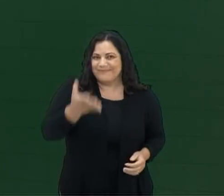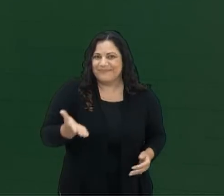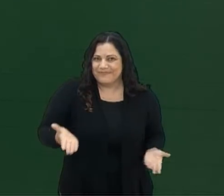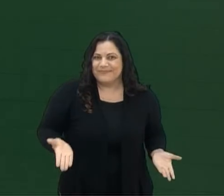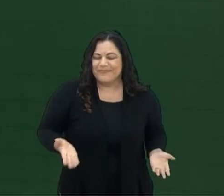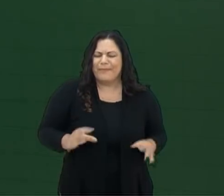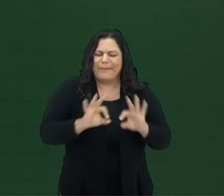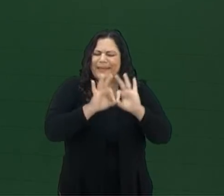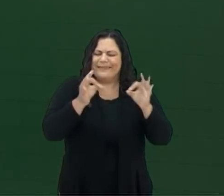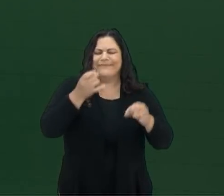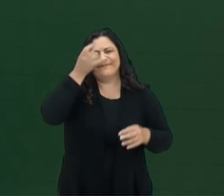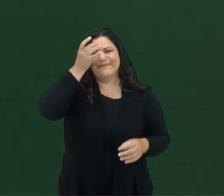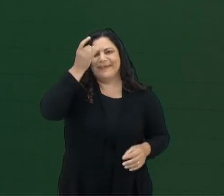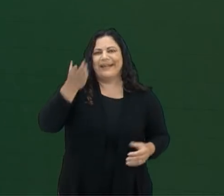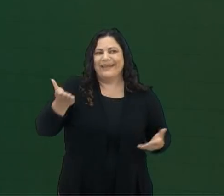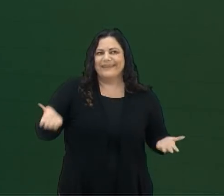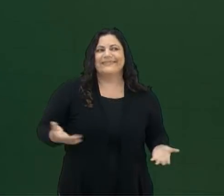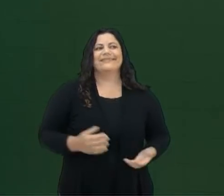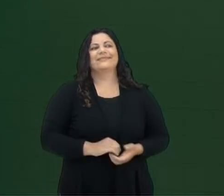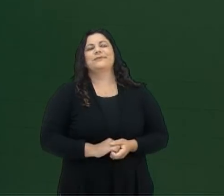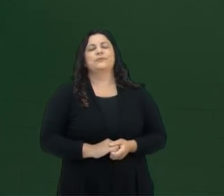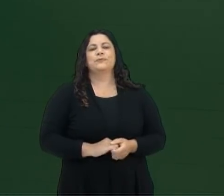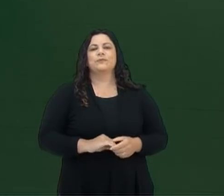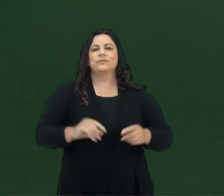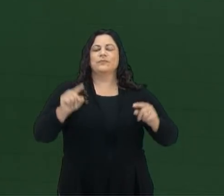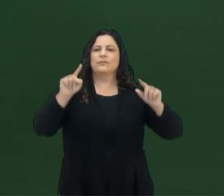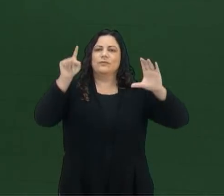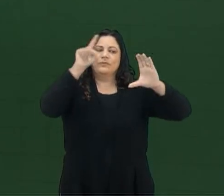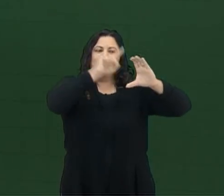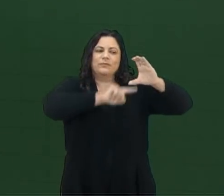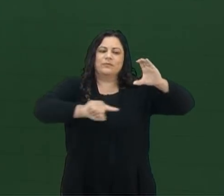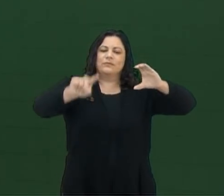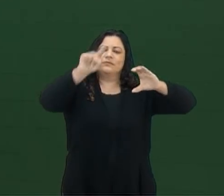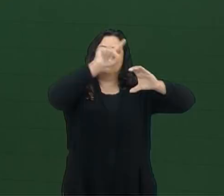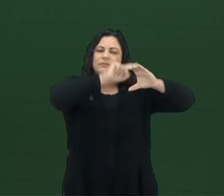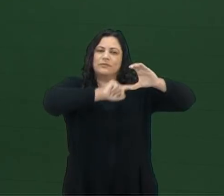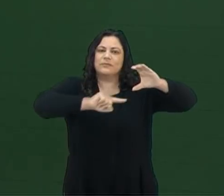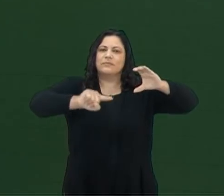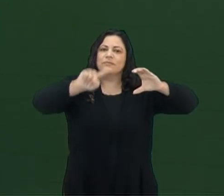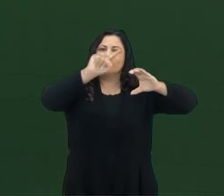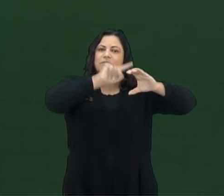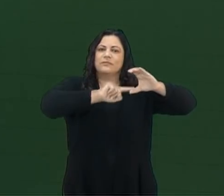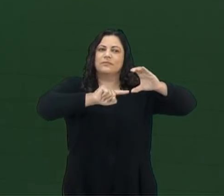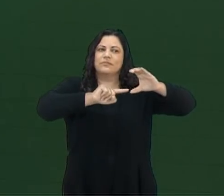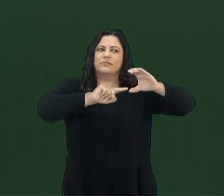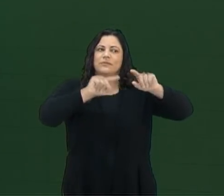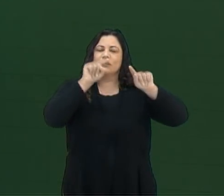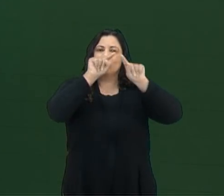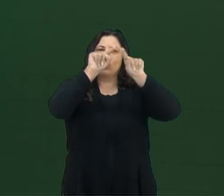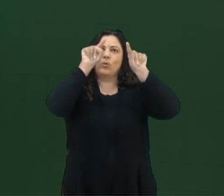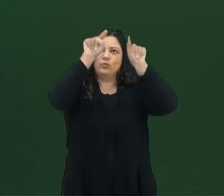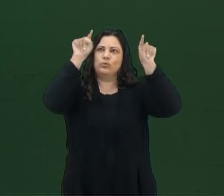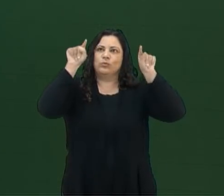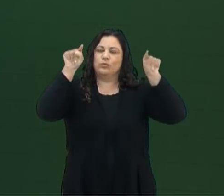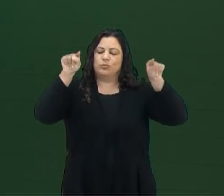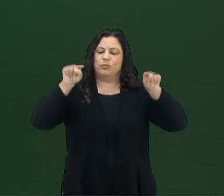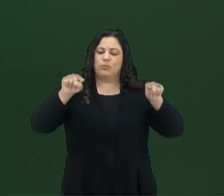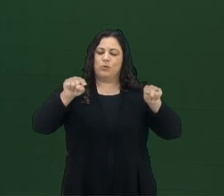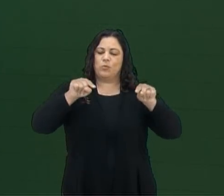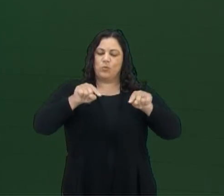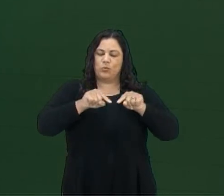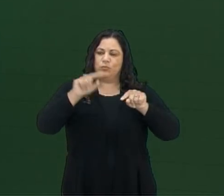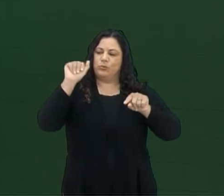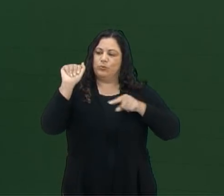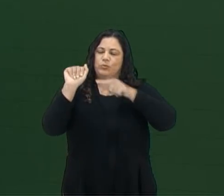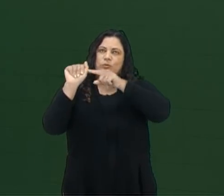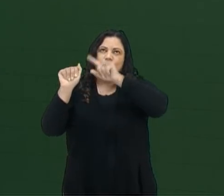super simples. Vai marcando todos os pontos dentro da circunferência, liga todos eles, todos os